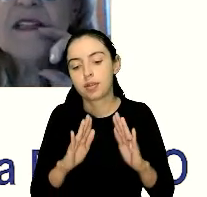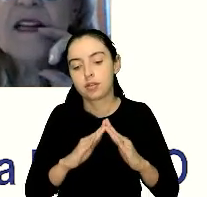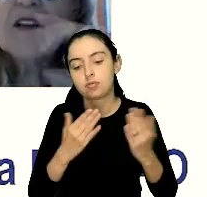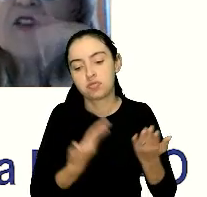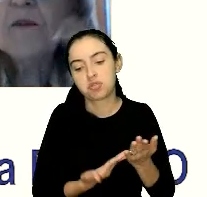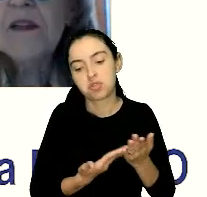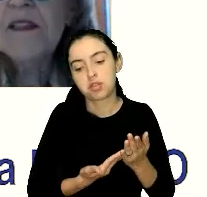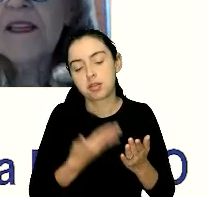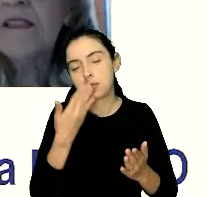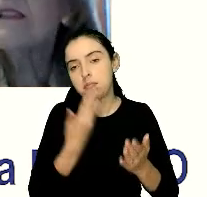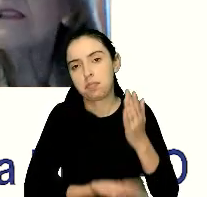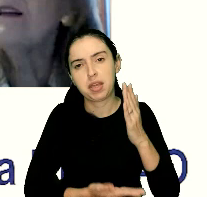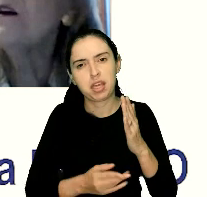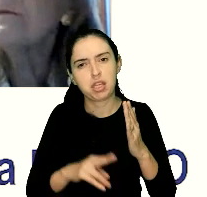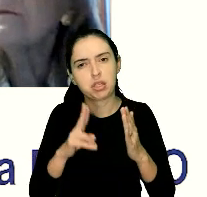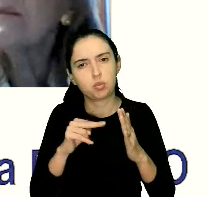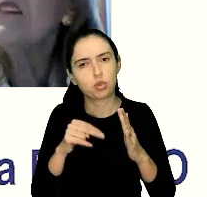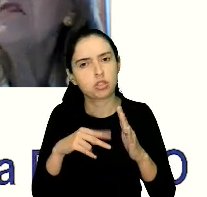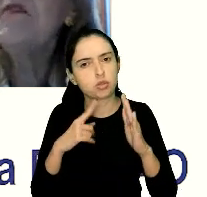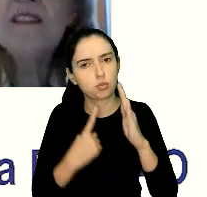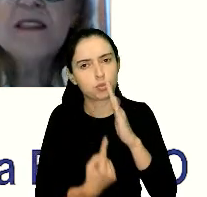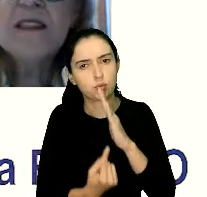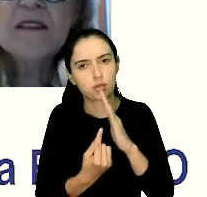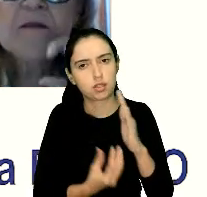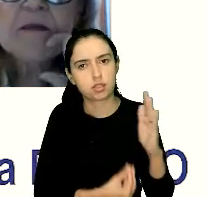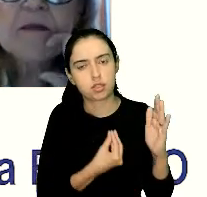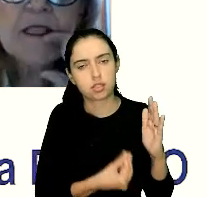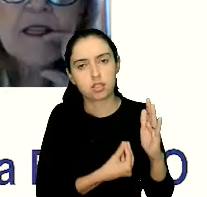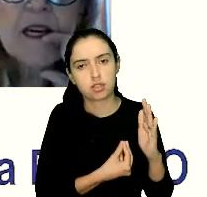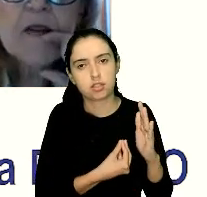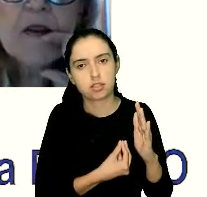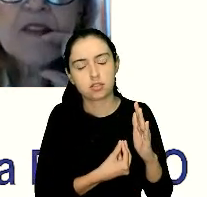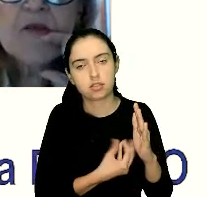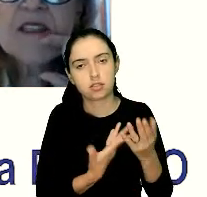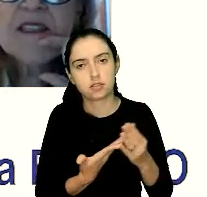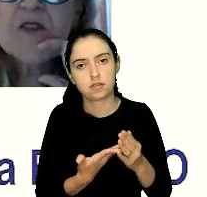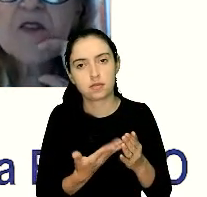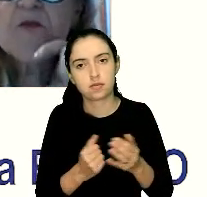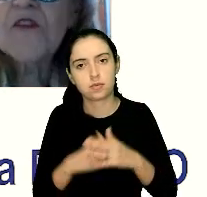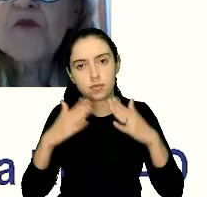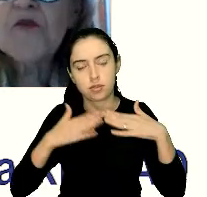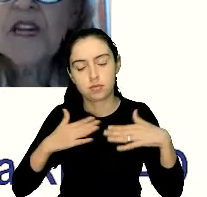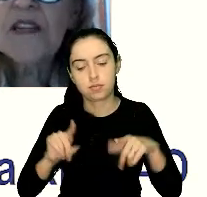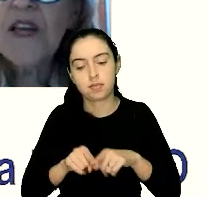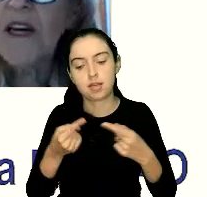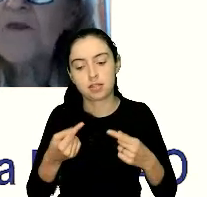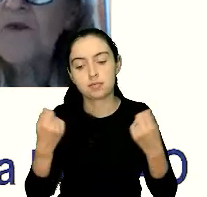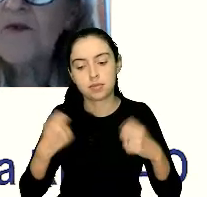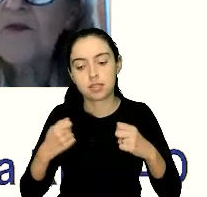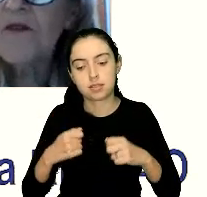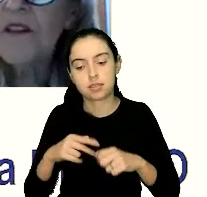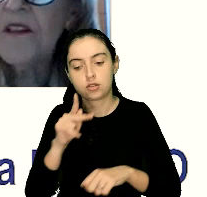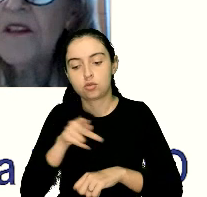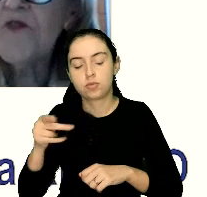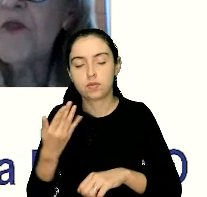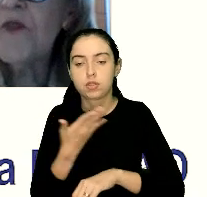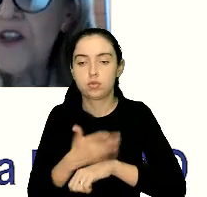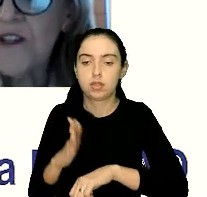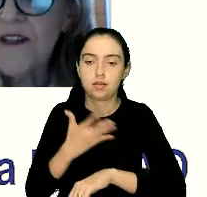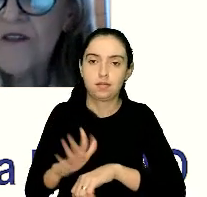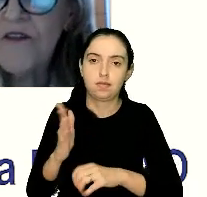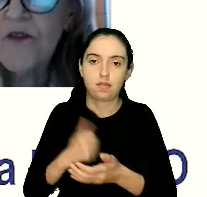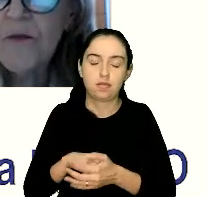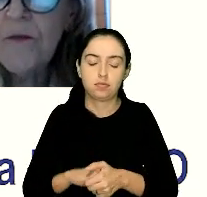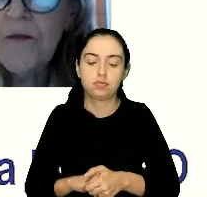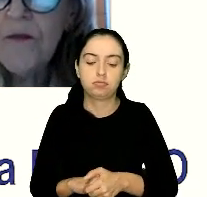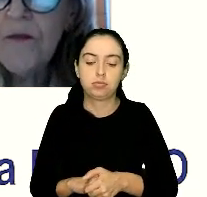perca a necessidade da presença física, né, mas são necessários professores treinados, e isso é um